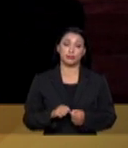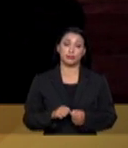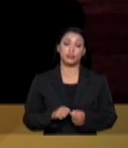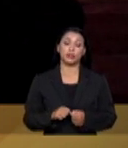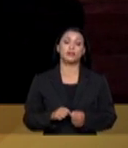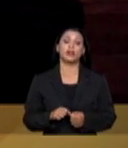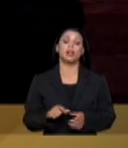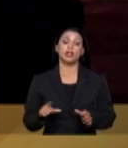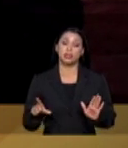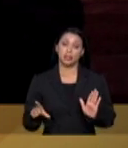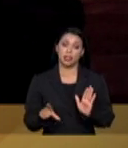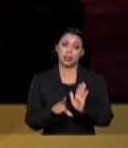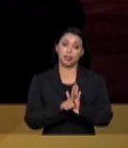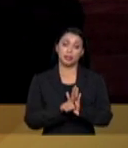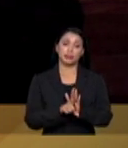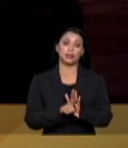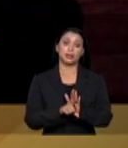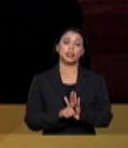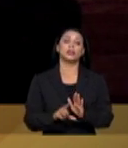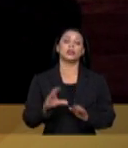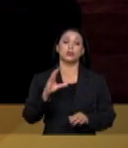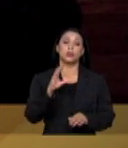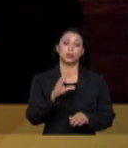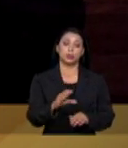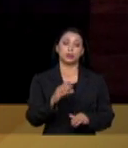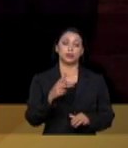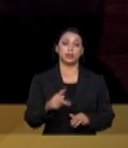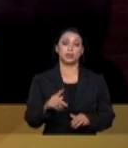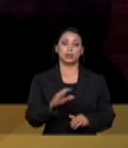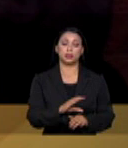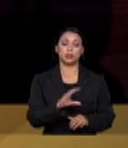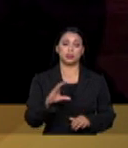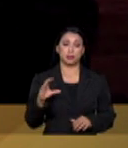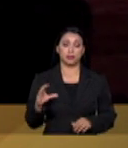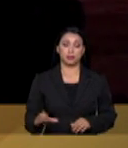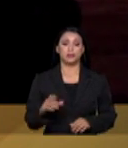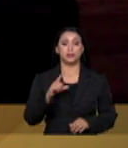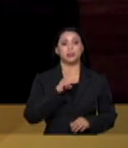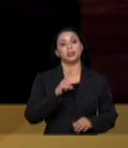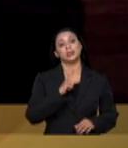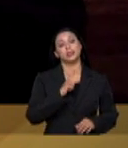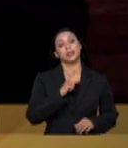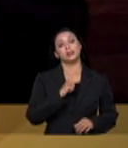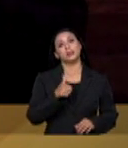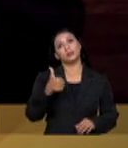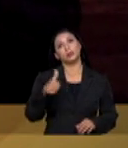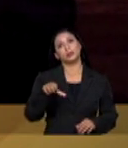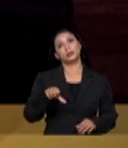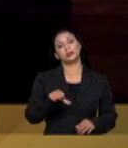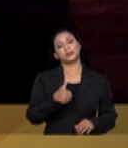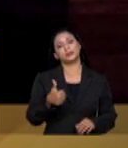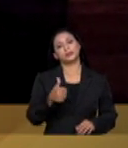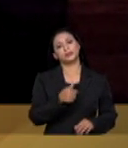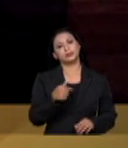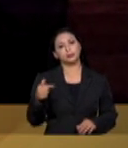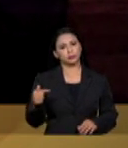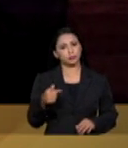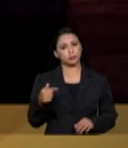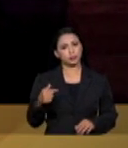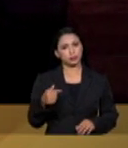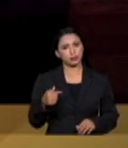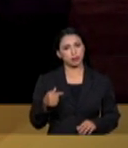legislador no código civil que entrou em vigor em 1917 o pode vir de